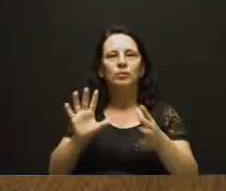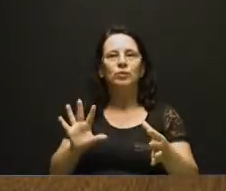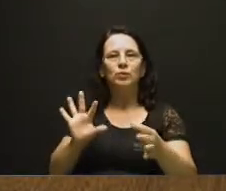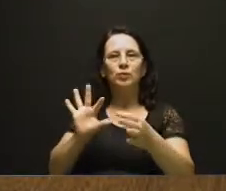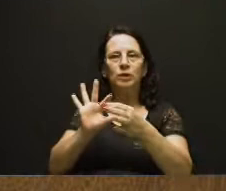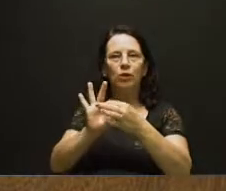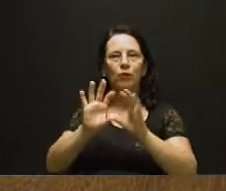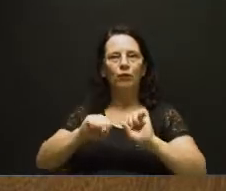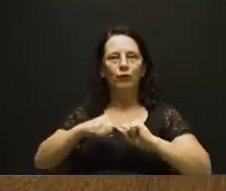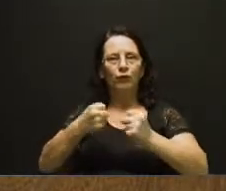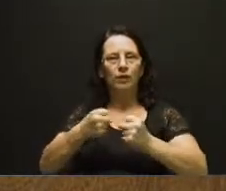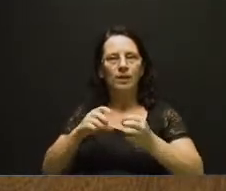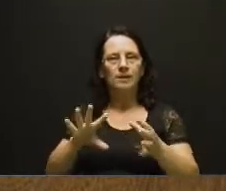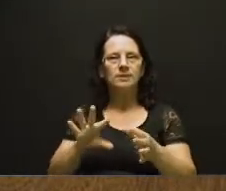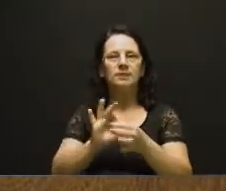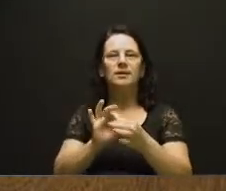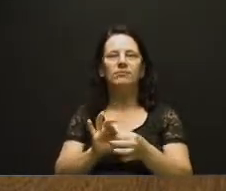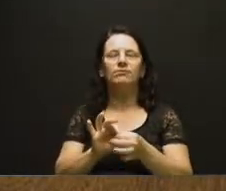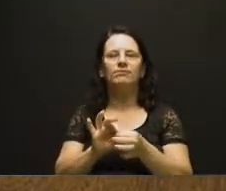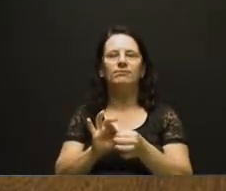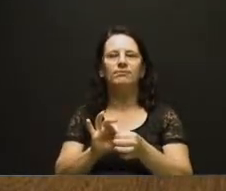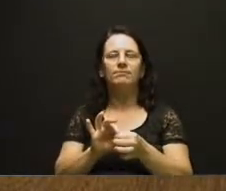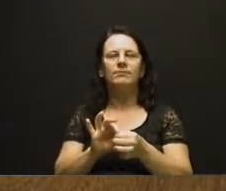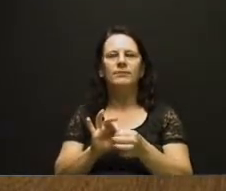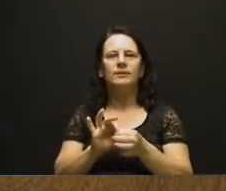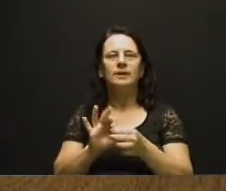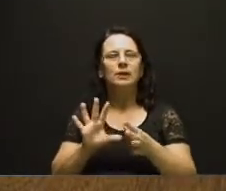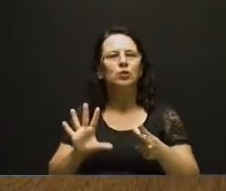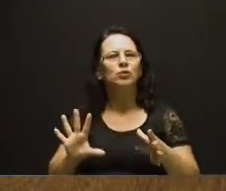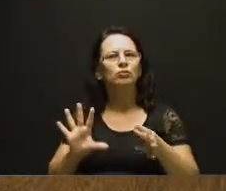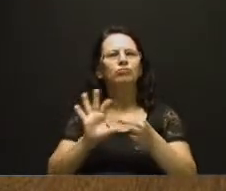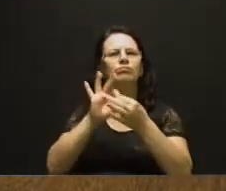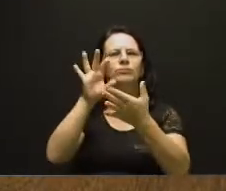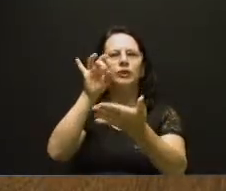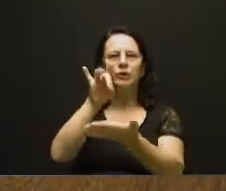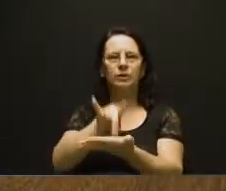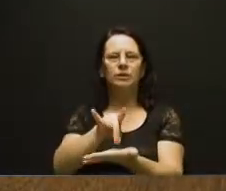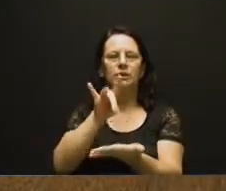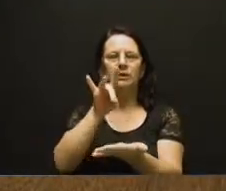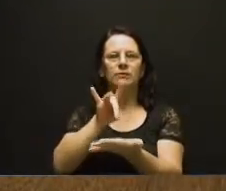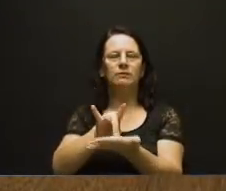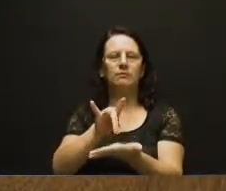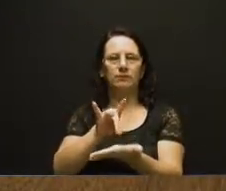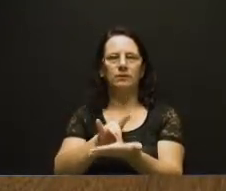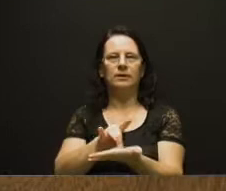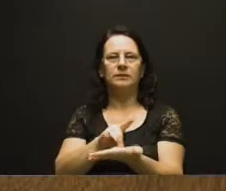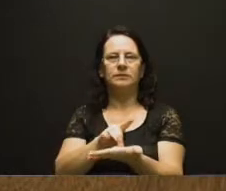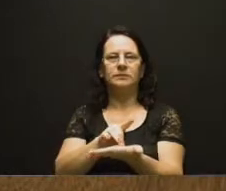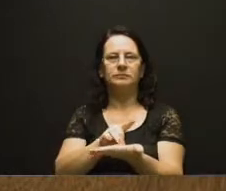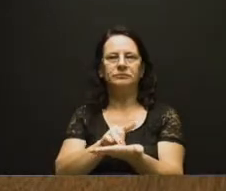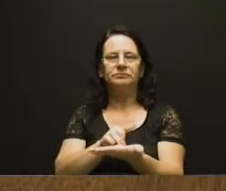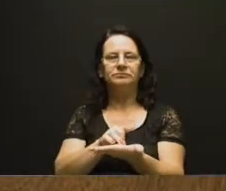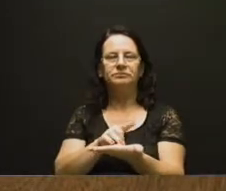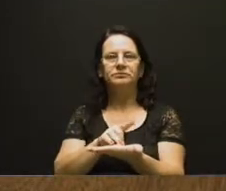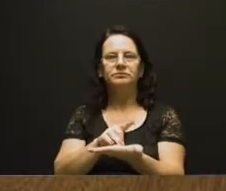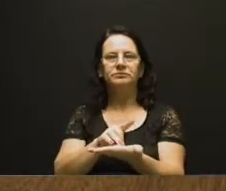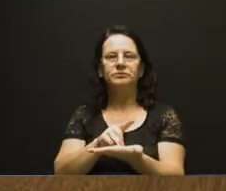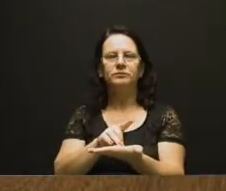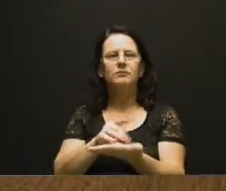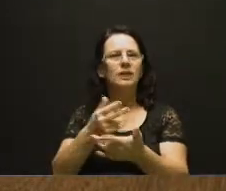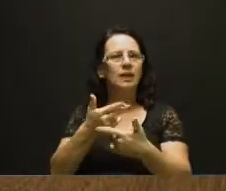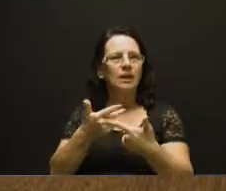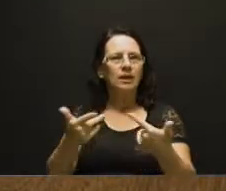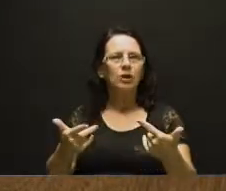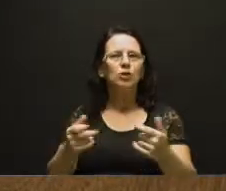aí damos as mãos e e correr pra que as